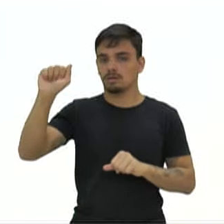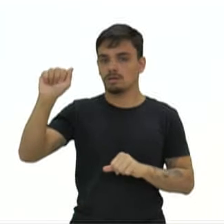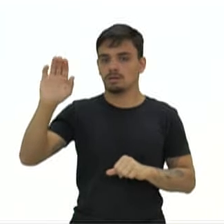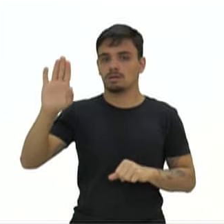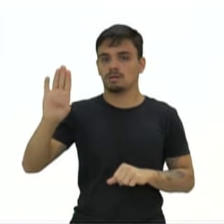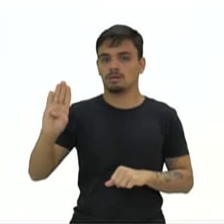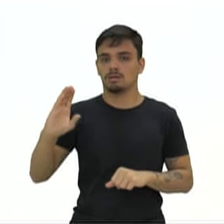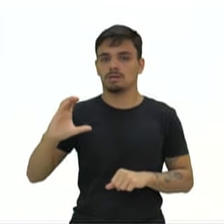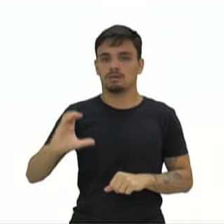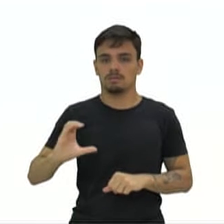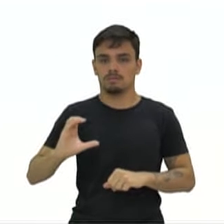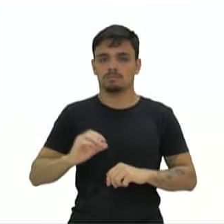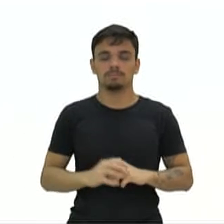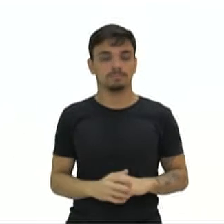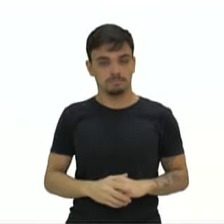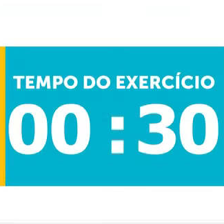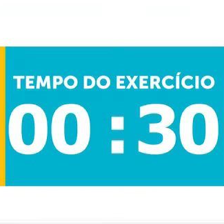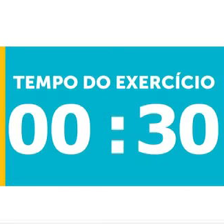C?